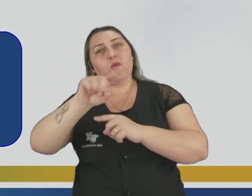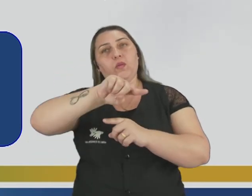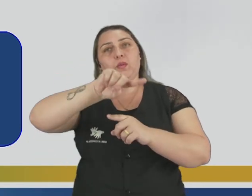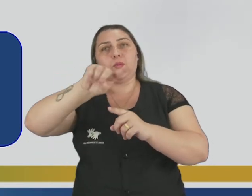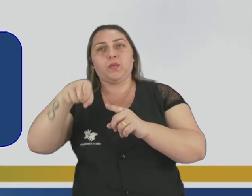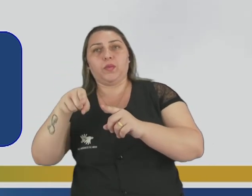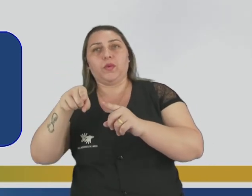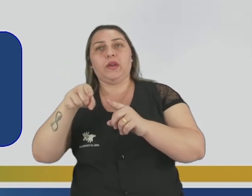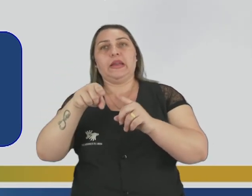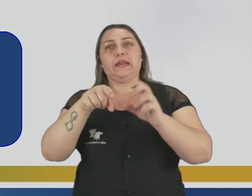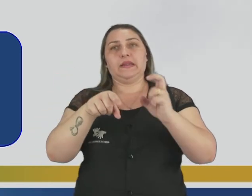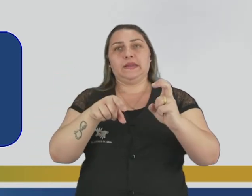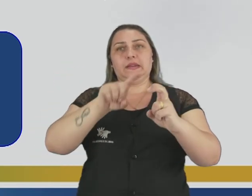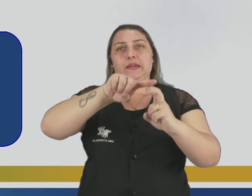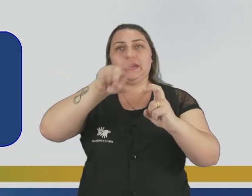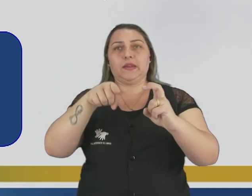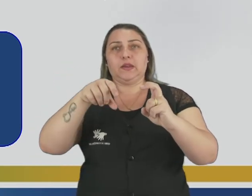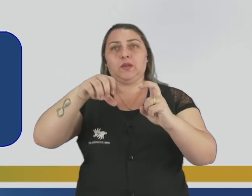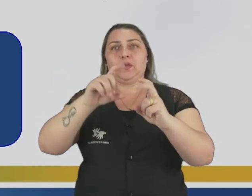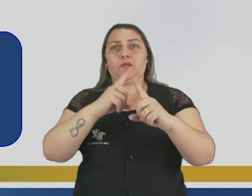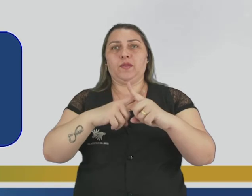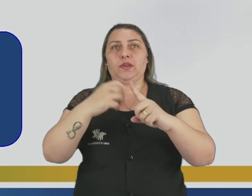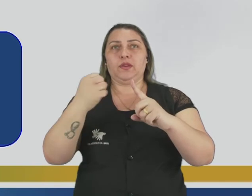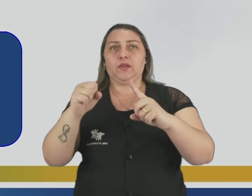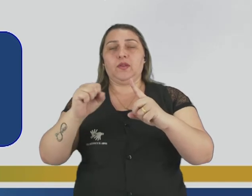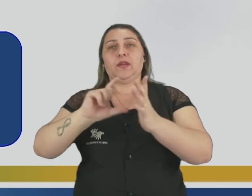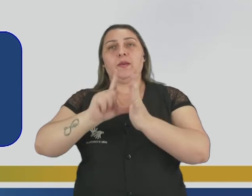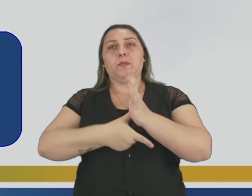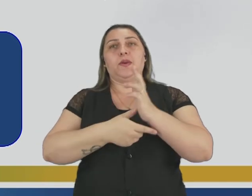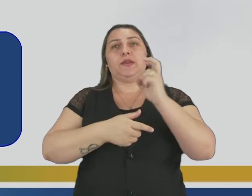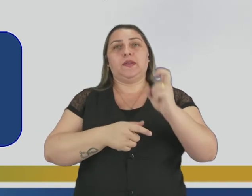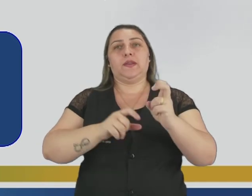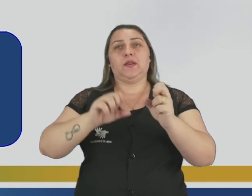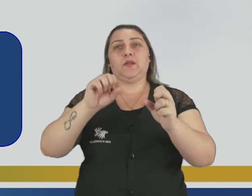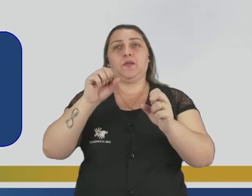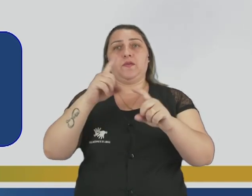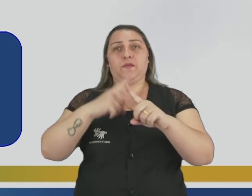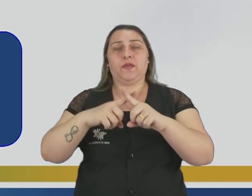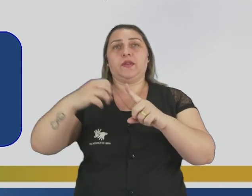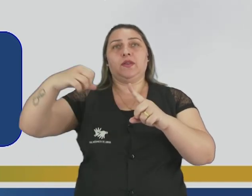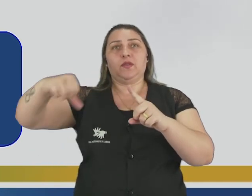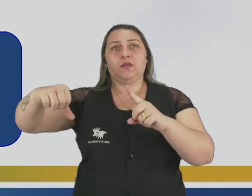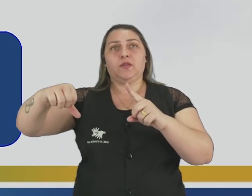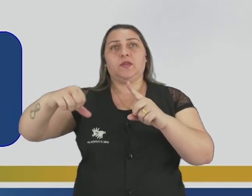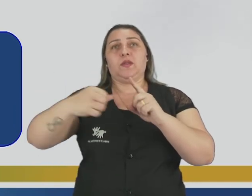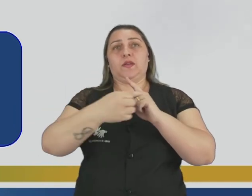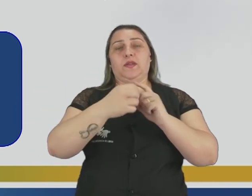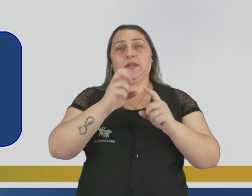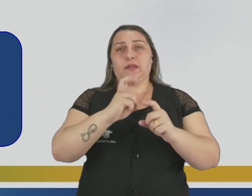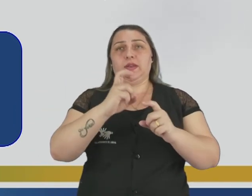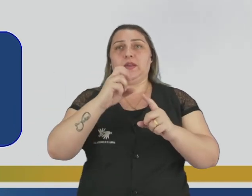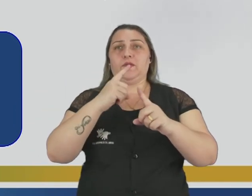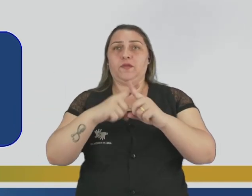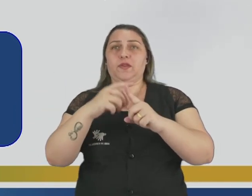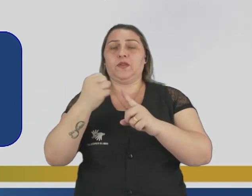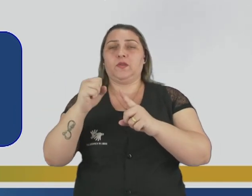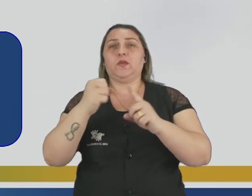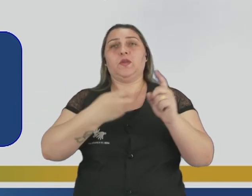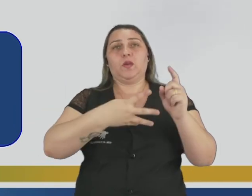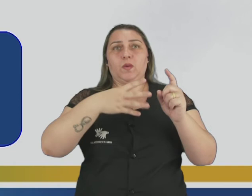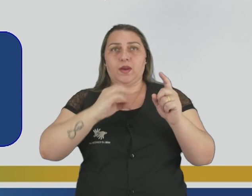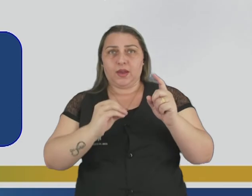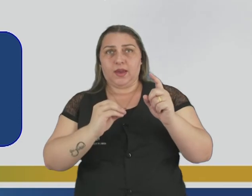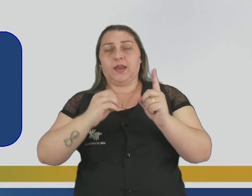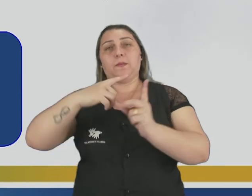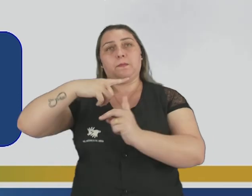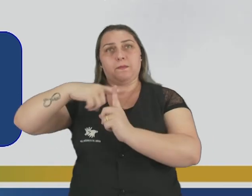um. Primeiro eu fiz 5 vezes 8, depois 5 vezes 9. 5 vezes 8 deu 40. Repete o